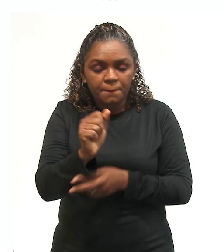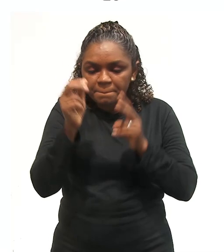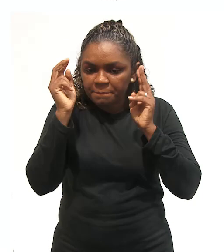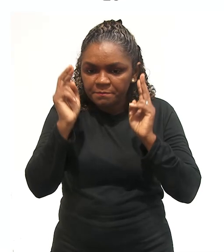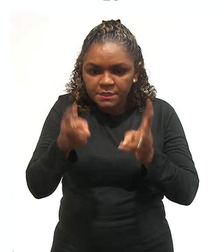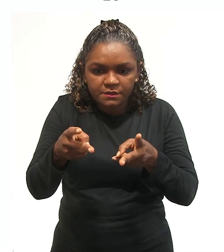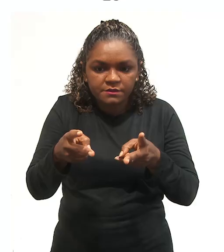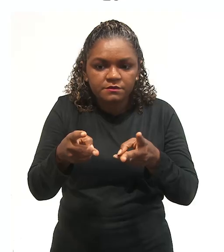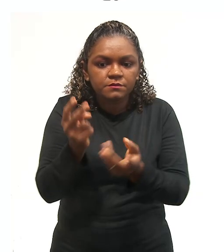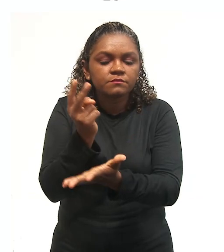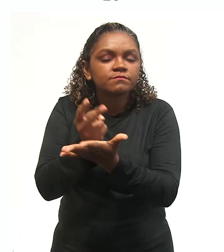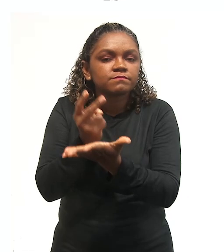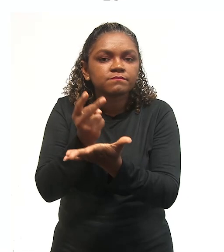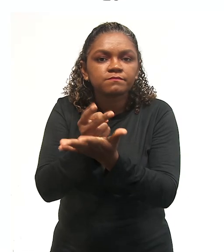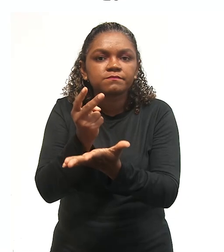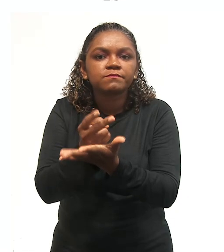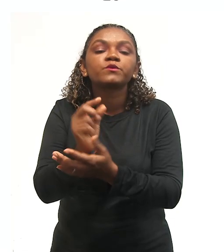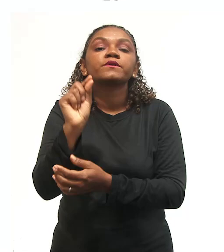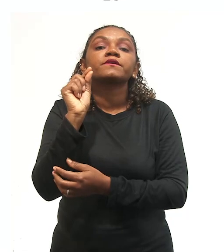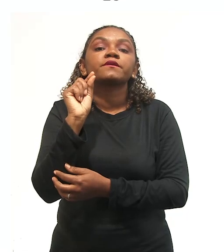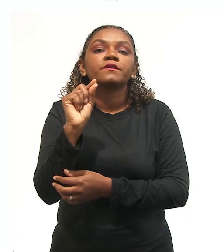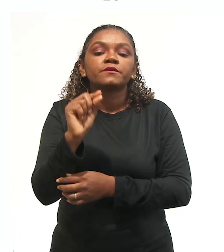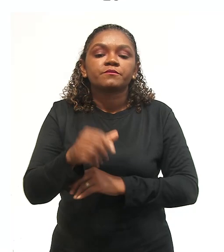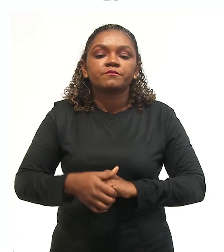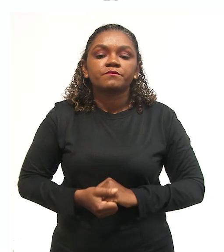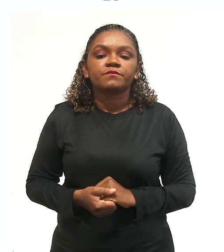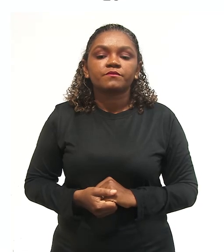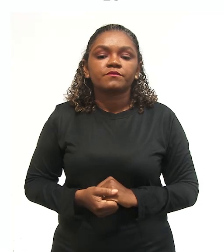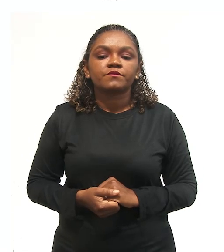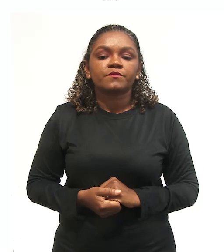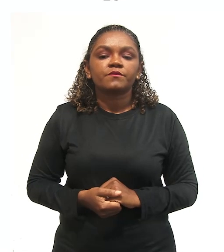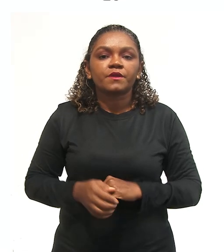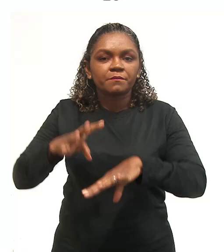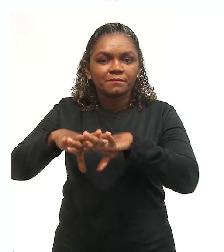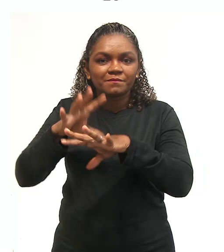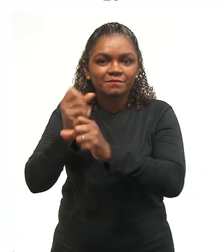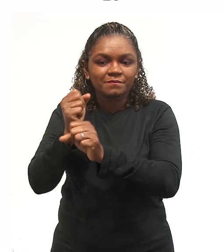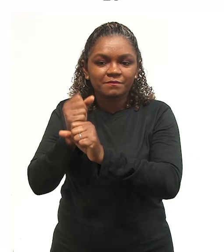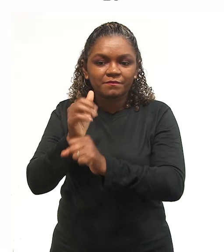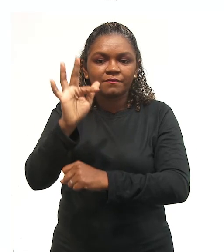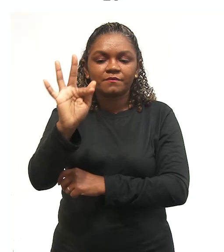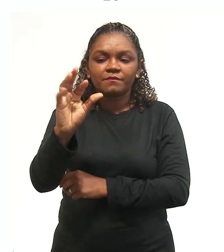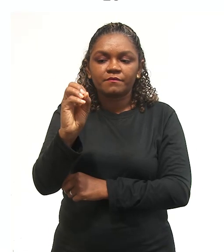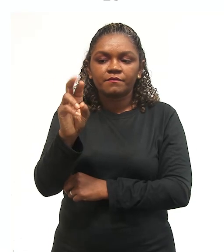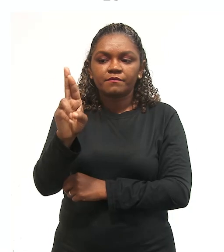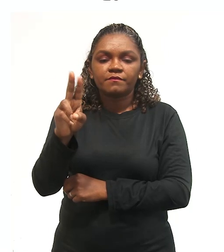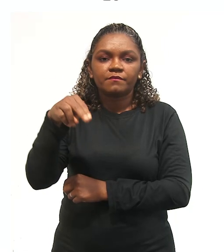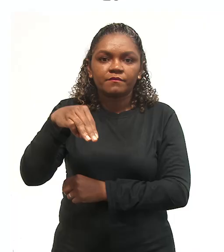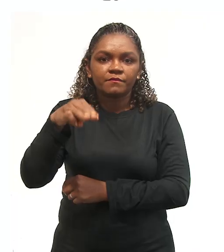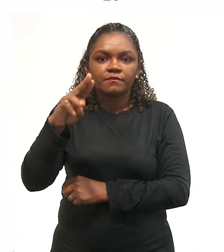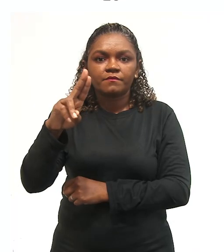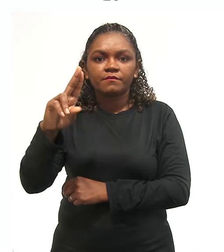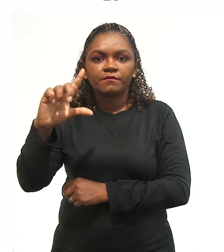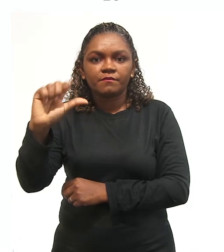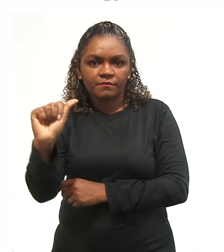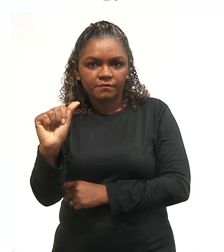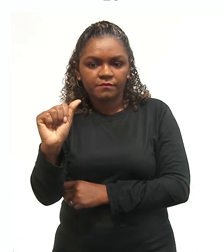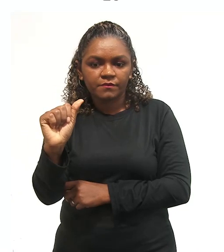compostos, elas sempre, nós vamos usar essa fórmula de forma